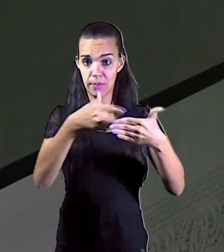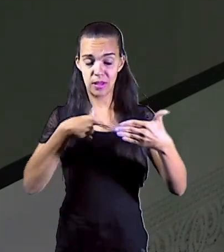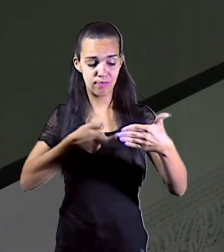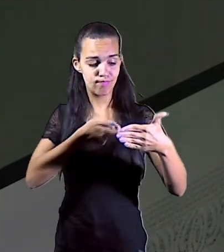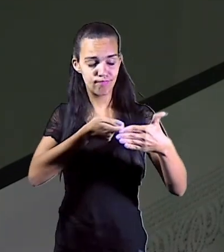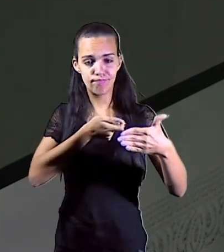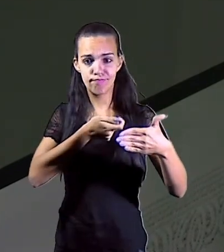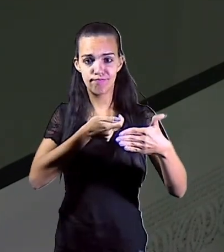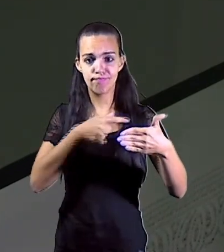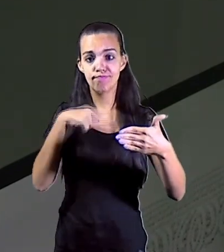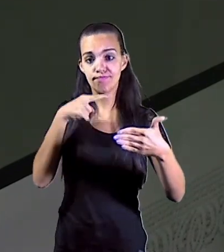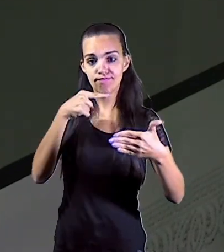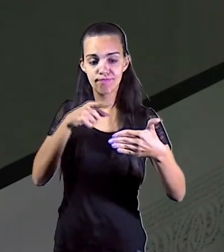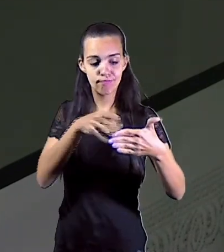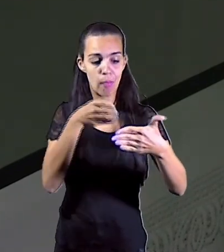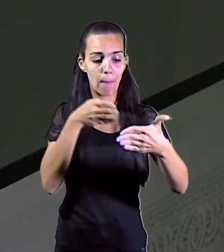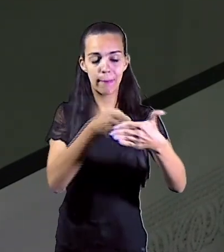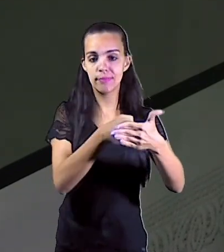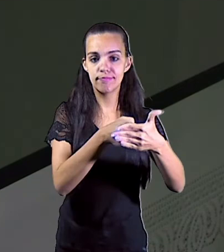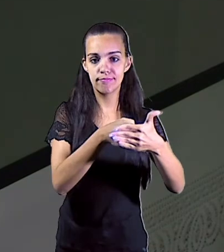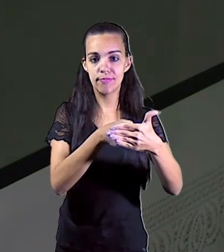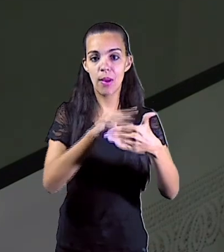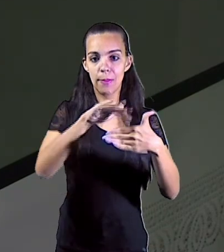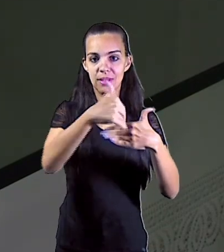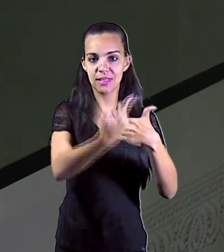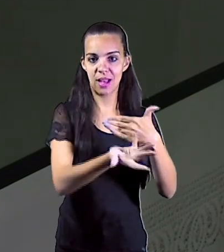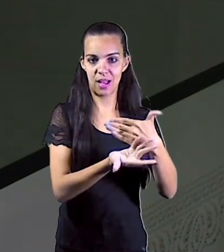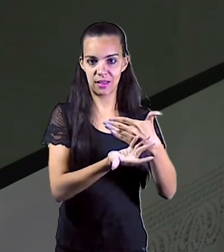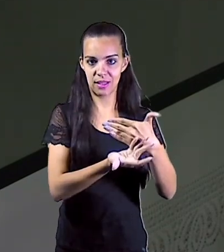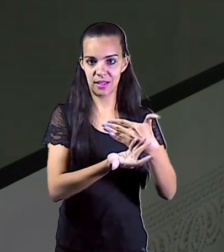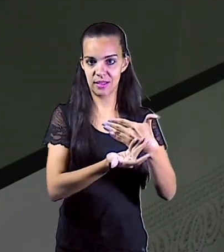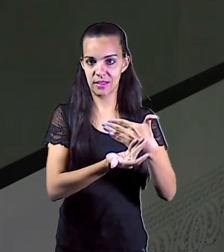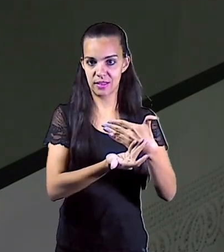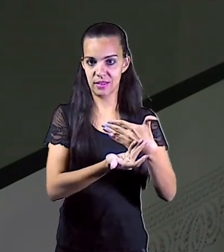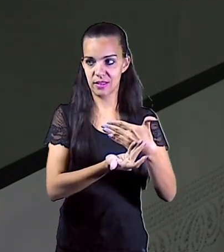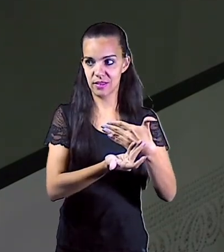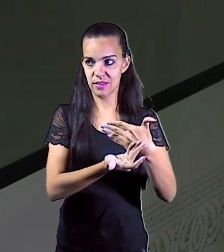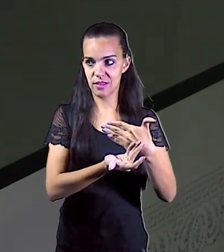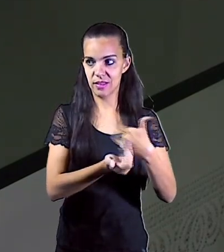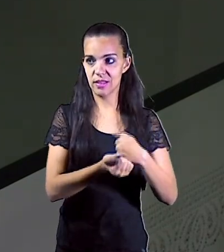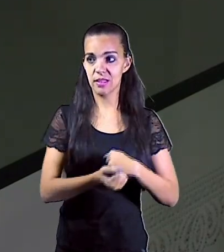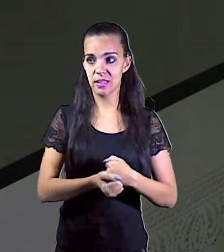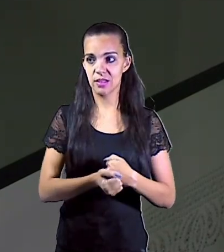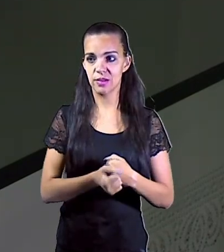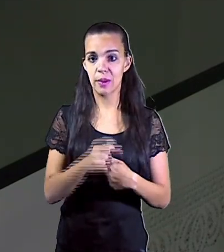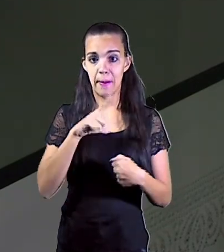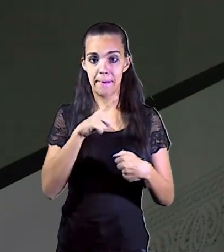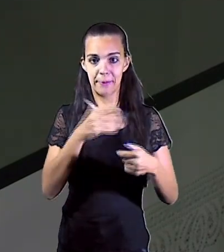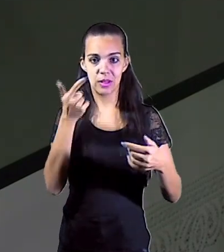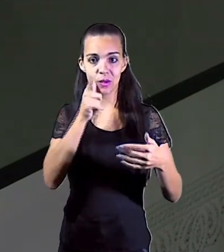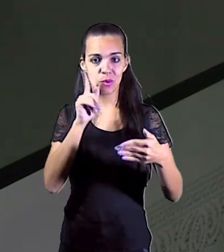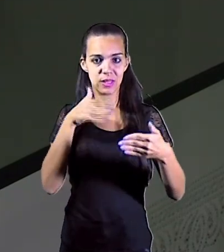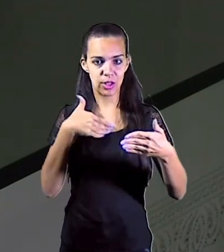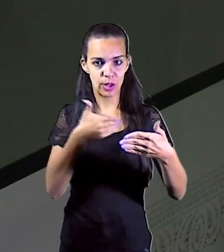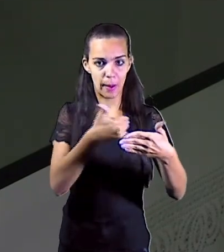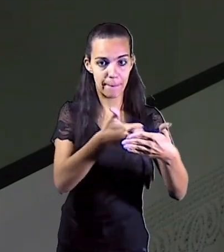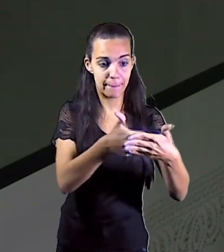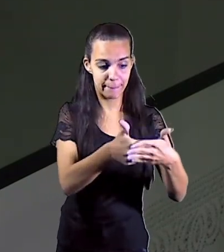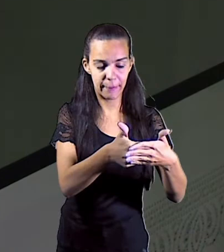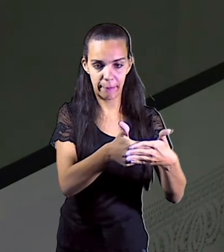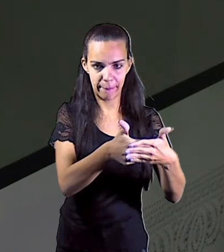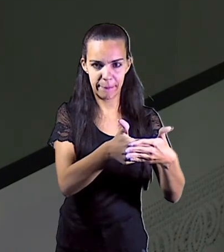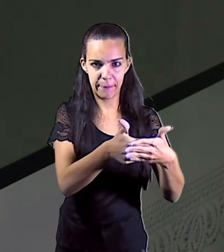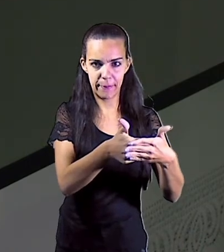uma luz, uma sombra mais escura. Mas se eu chego mais perto, olha, a reflexão